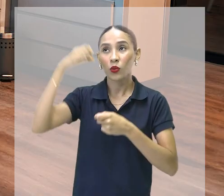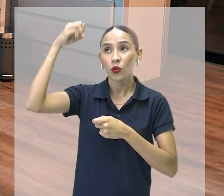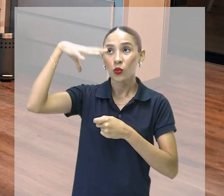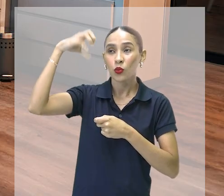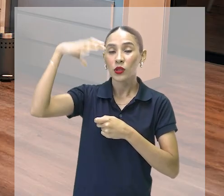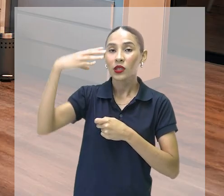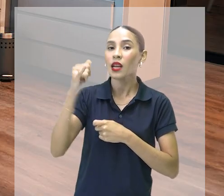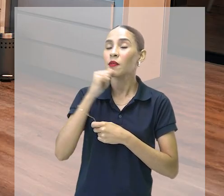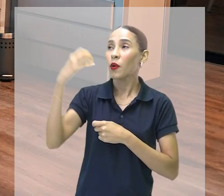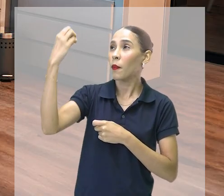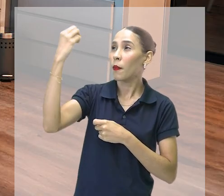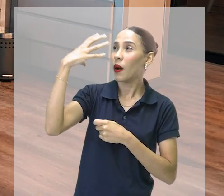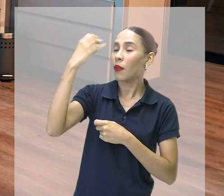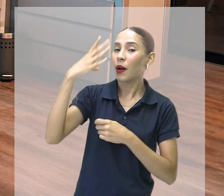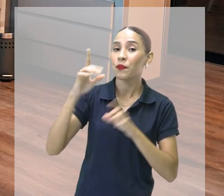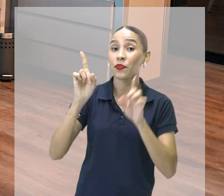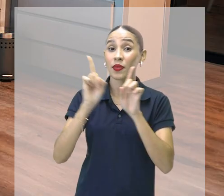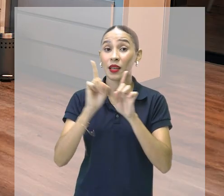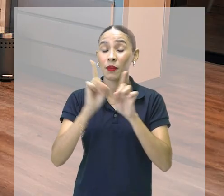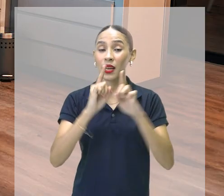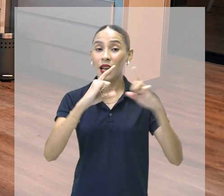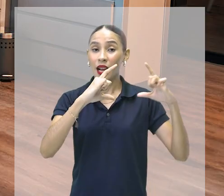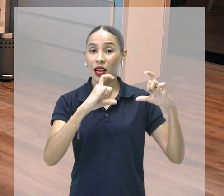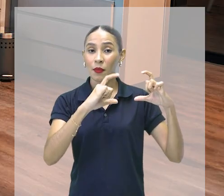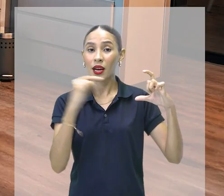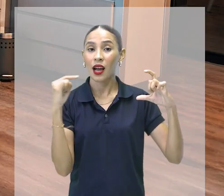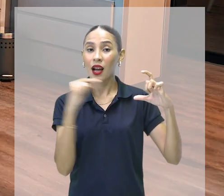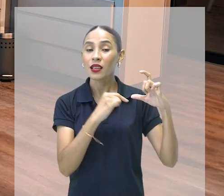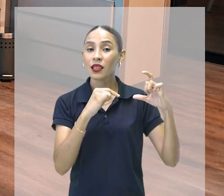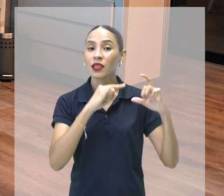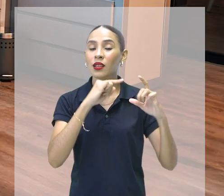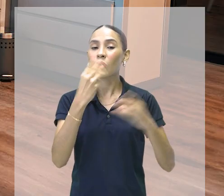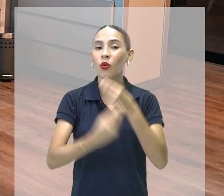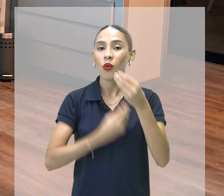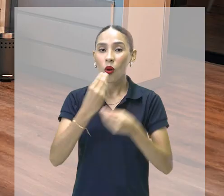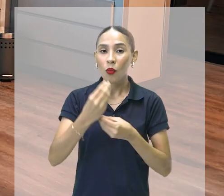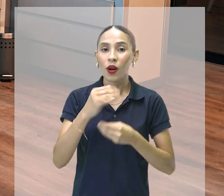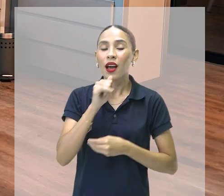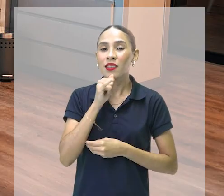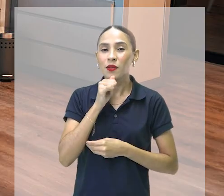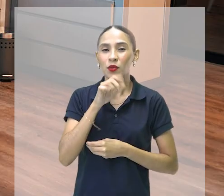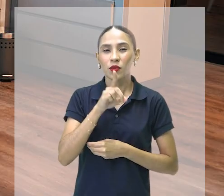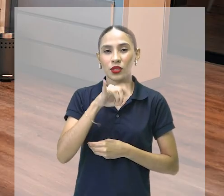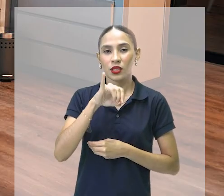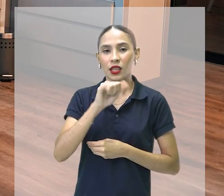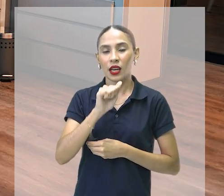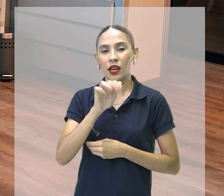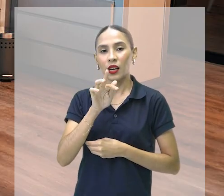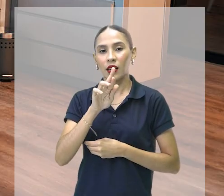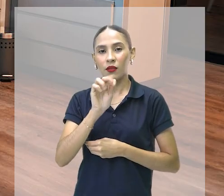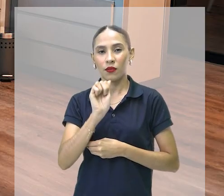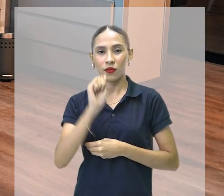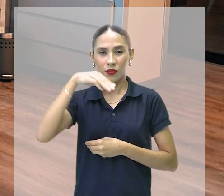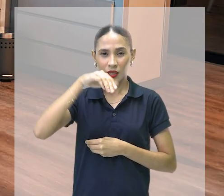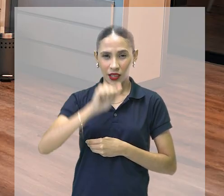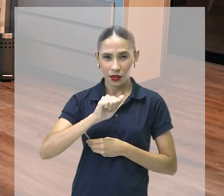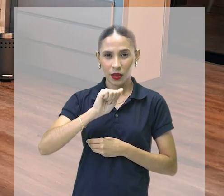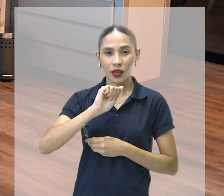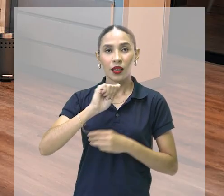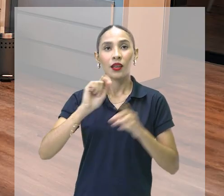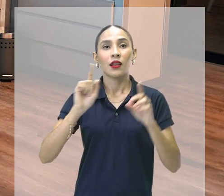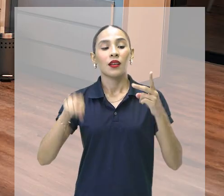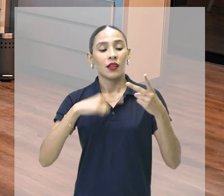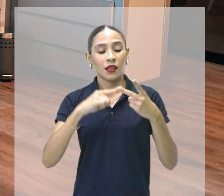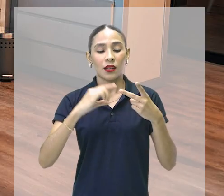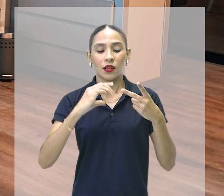olhos. Na câmera fotográfica, essa função é feita pelo diafragma, né? O